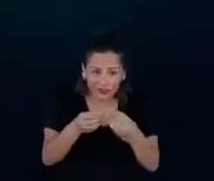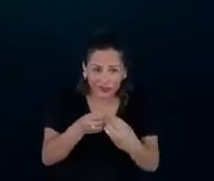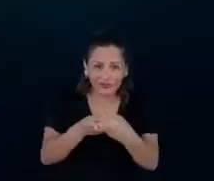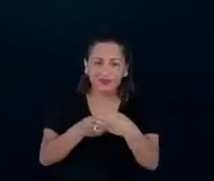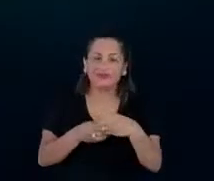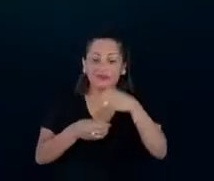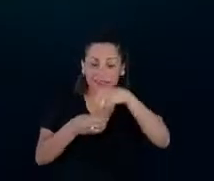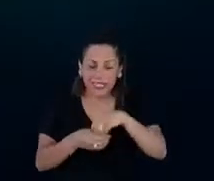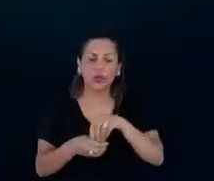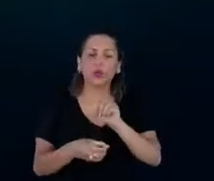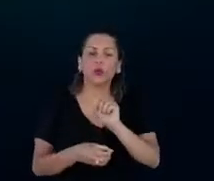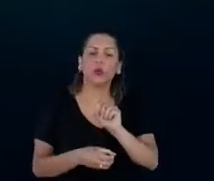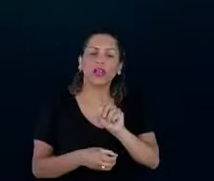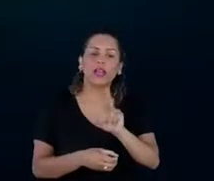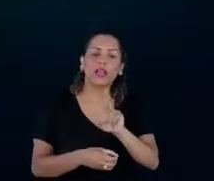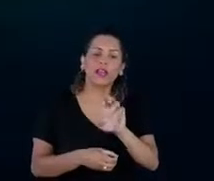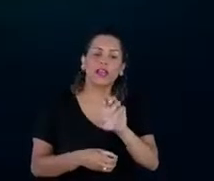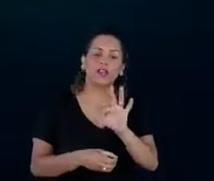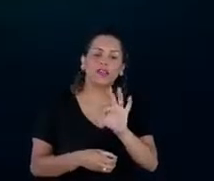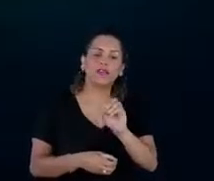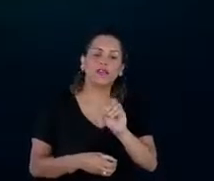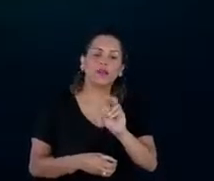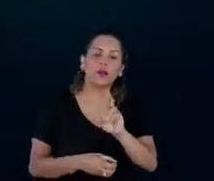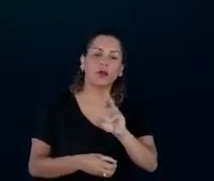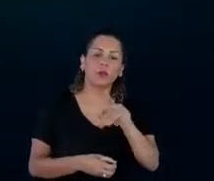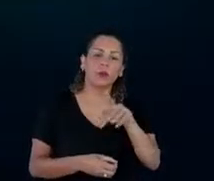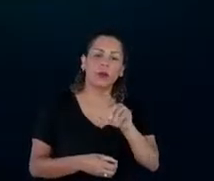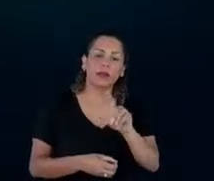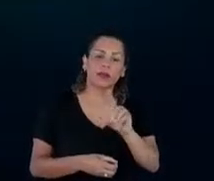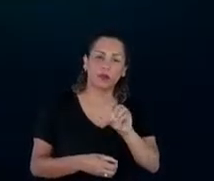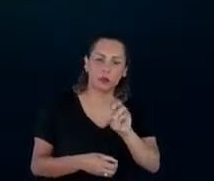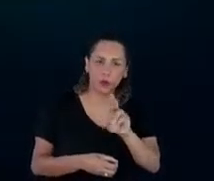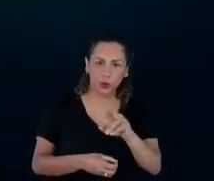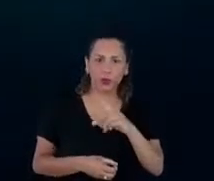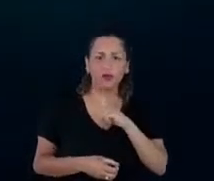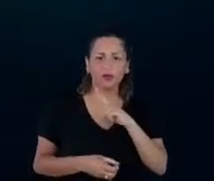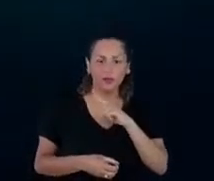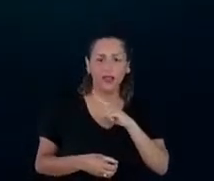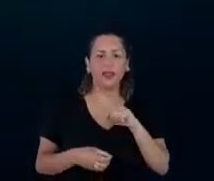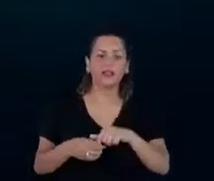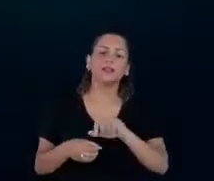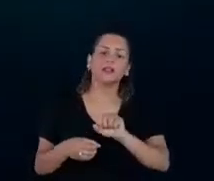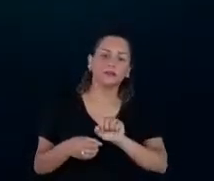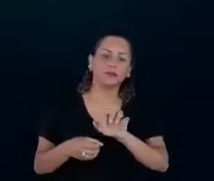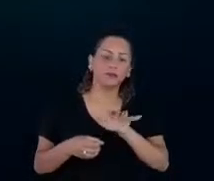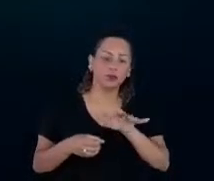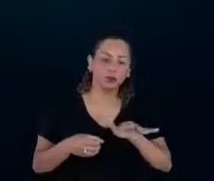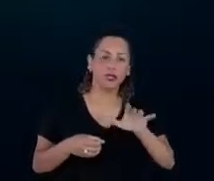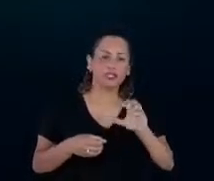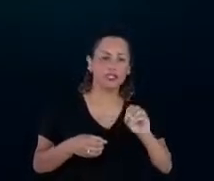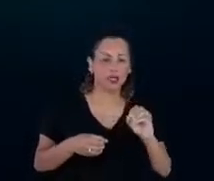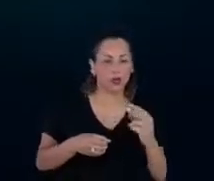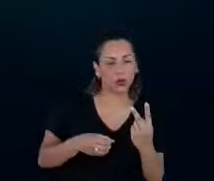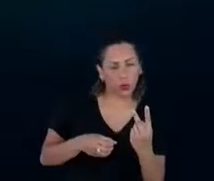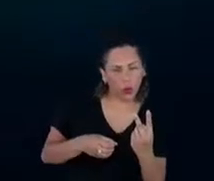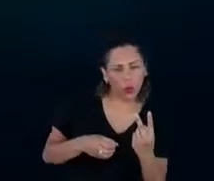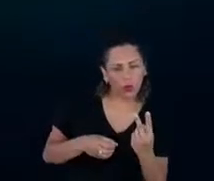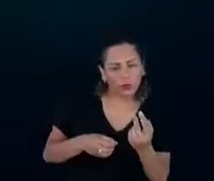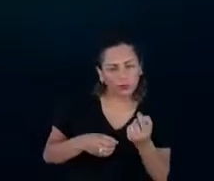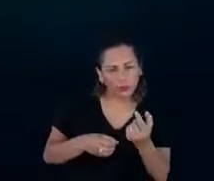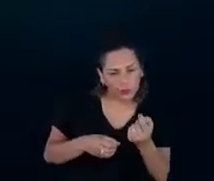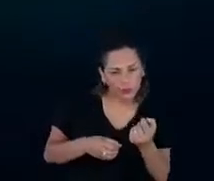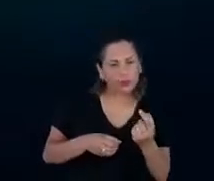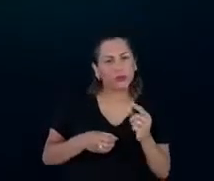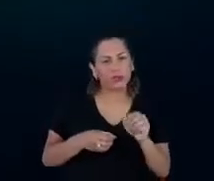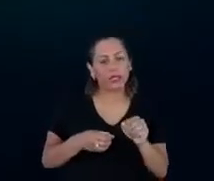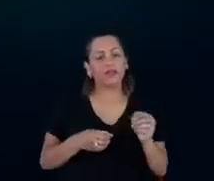ter vai gerar o hidrogênio, tem uma pequena emissão de CO2, né? Esse hidrogênio vai para a célula de combustível